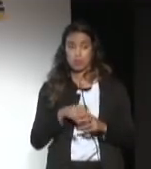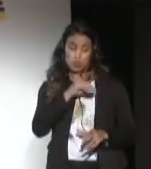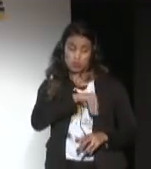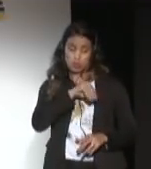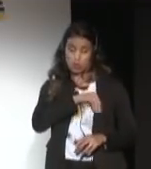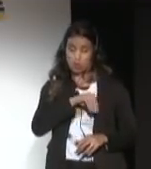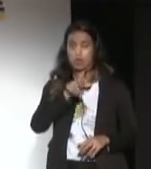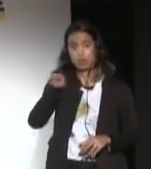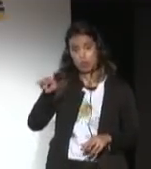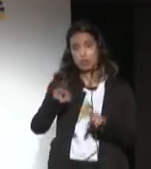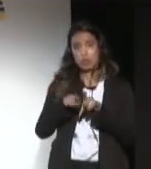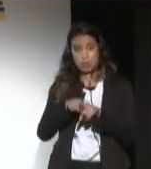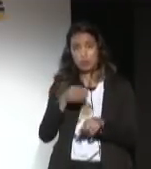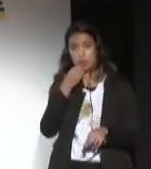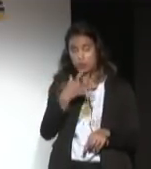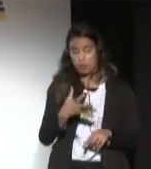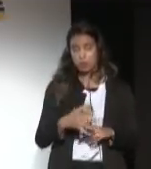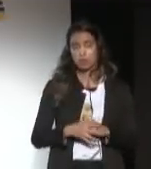bons.